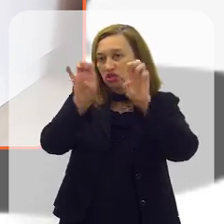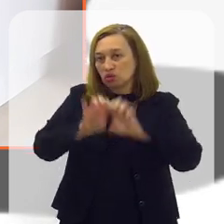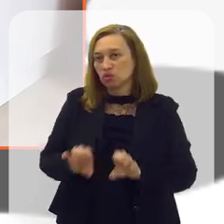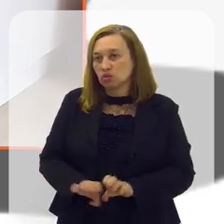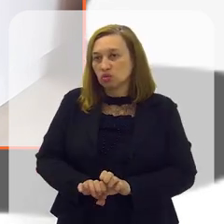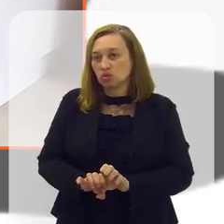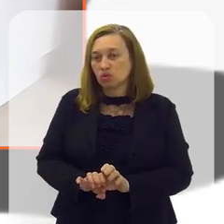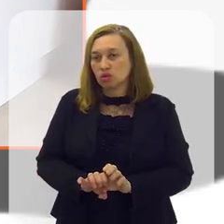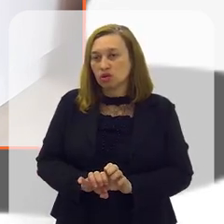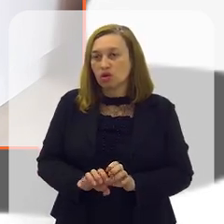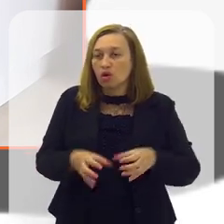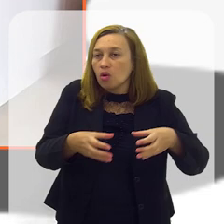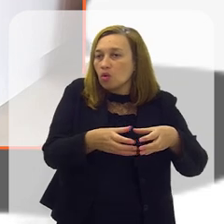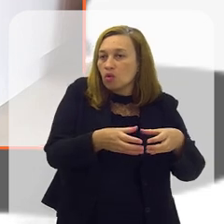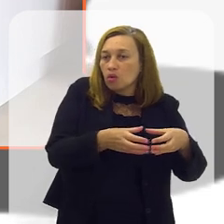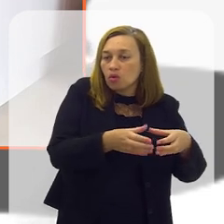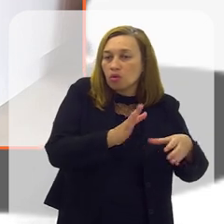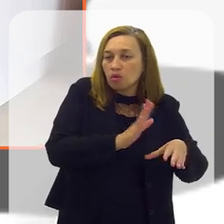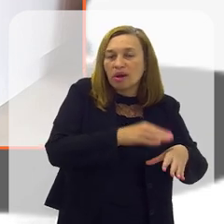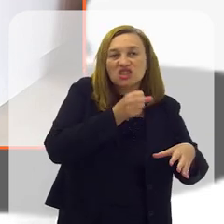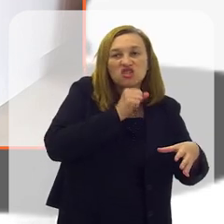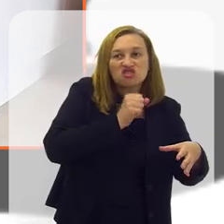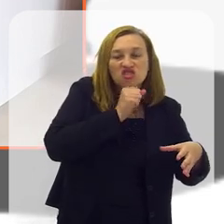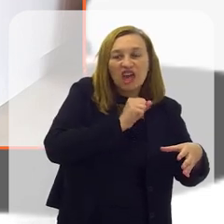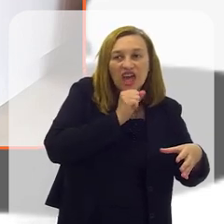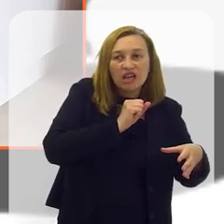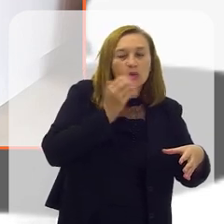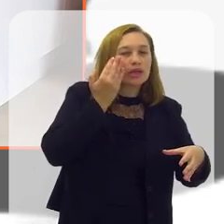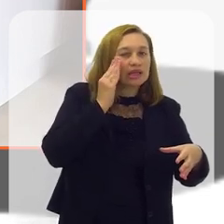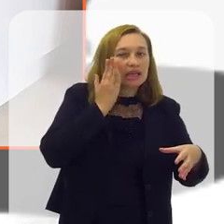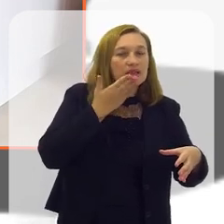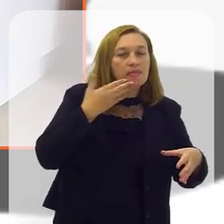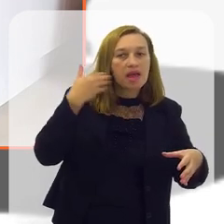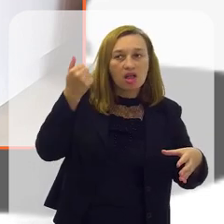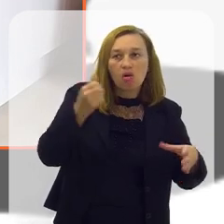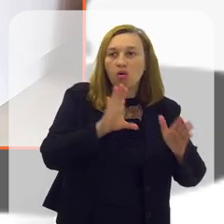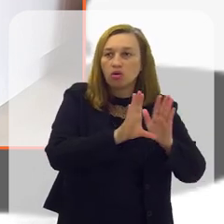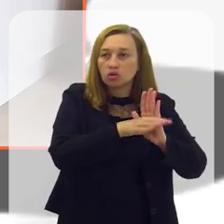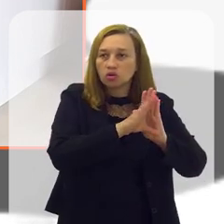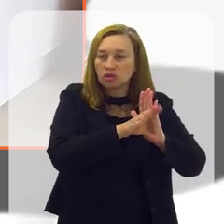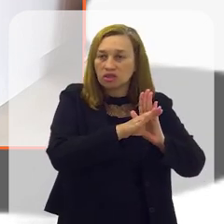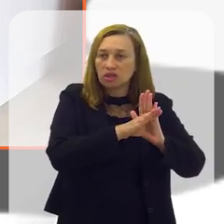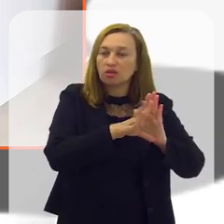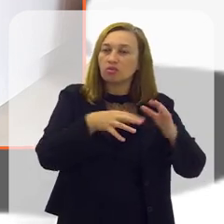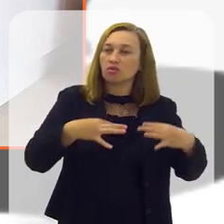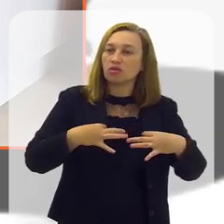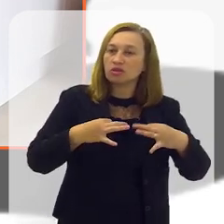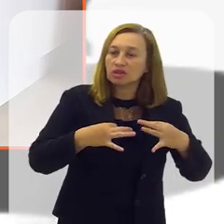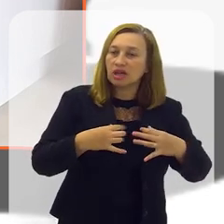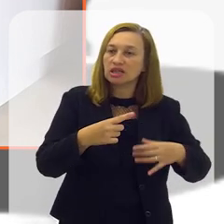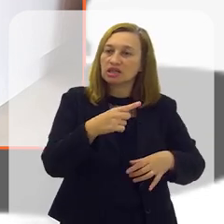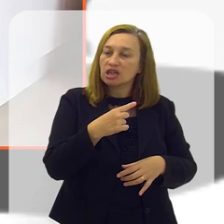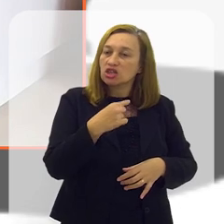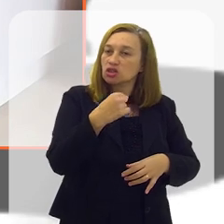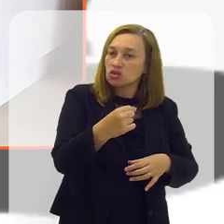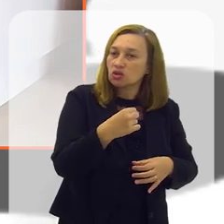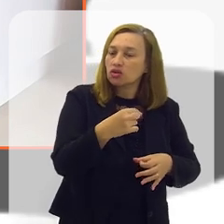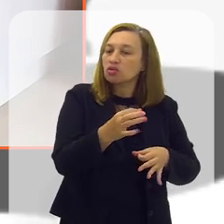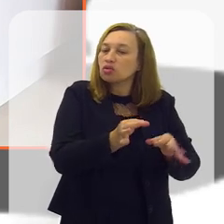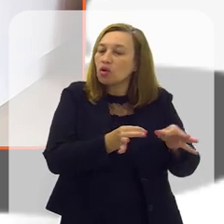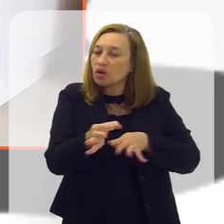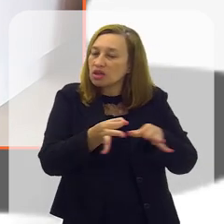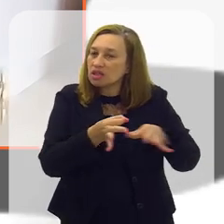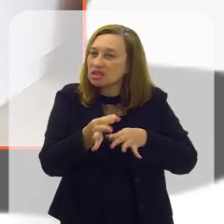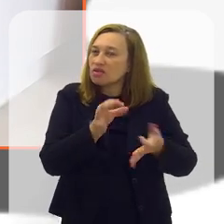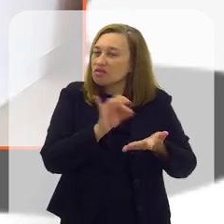em recuperação há mais tempo, que entendem dos conceitos e eles podem se voluntariar, serem eleitos, tem toda